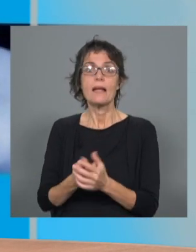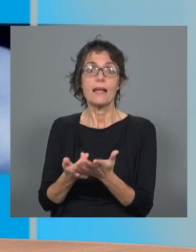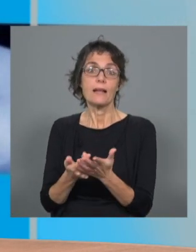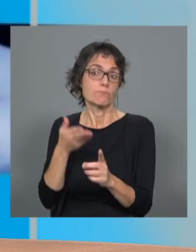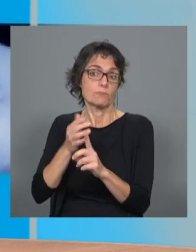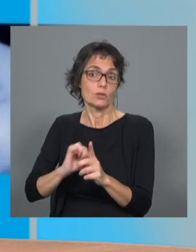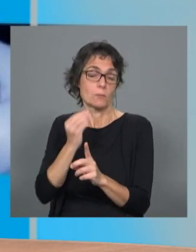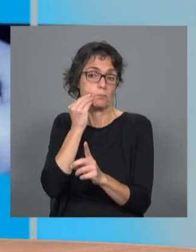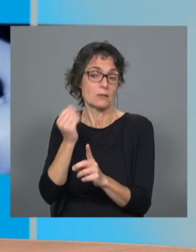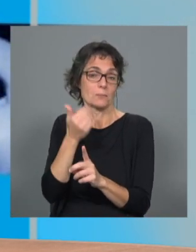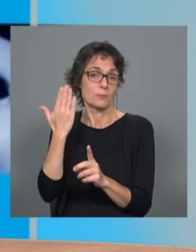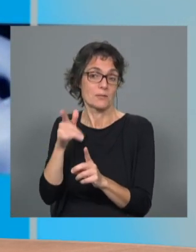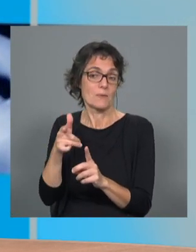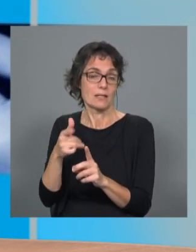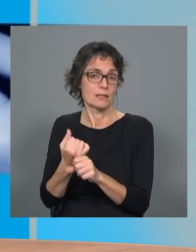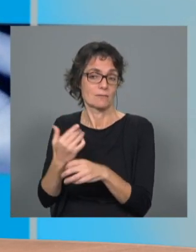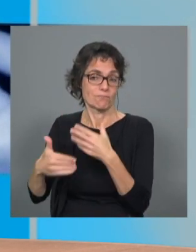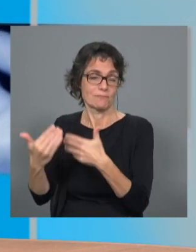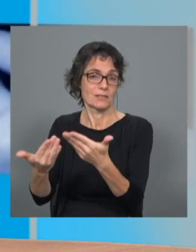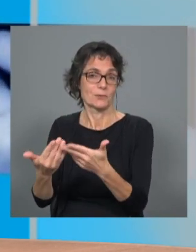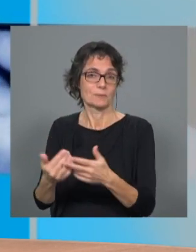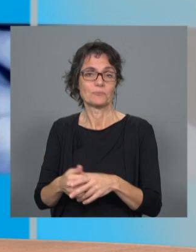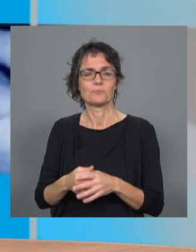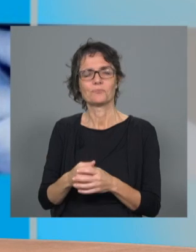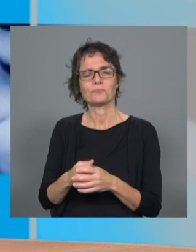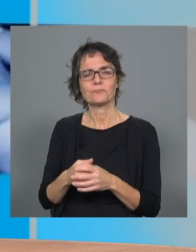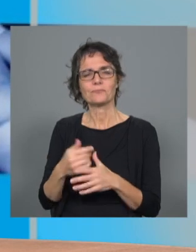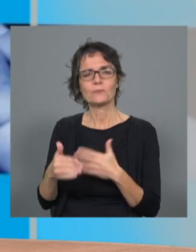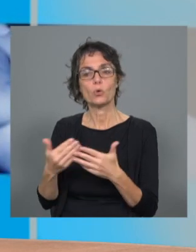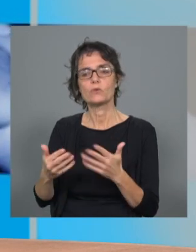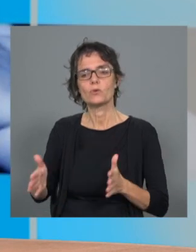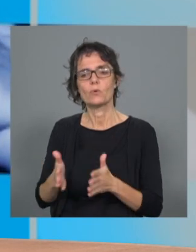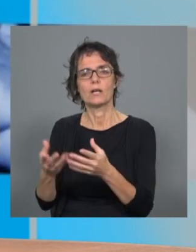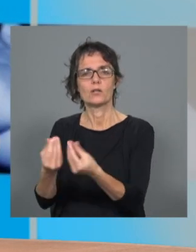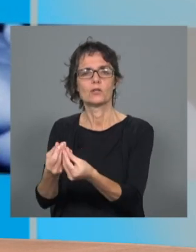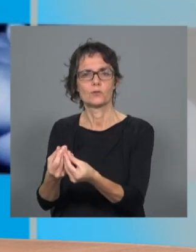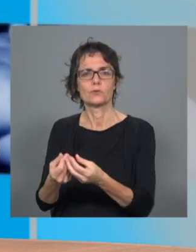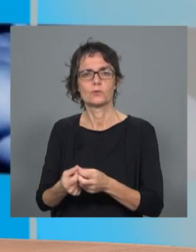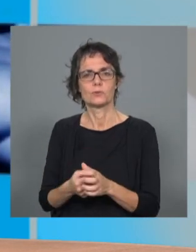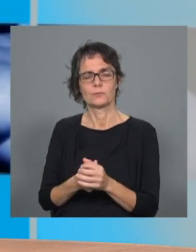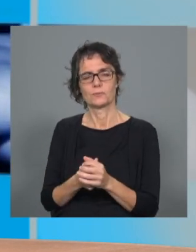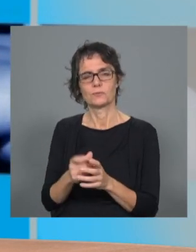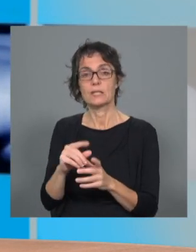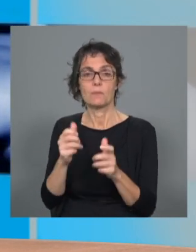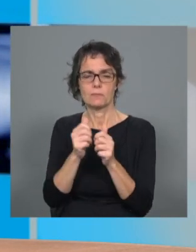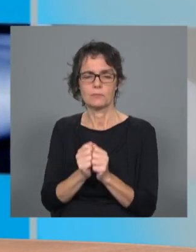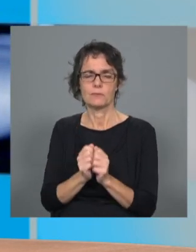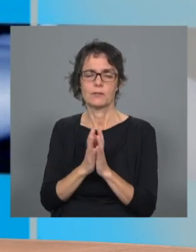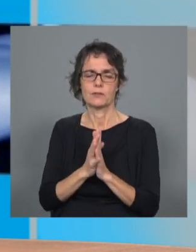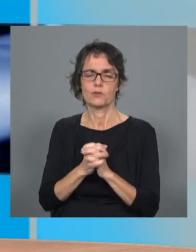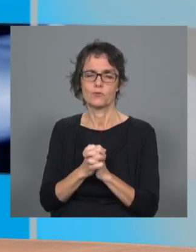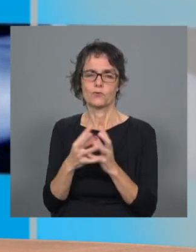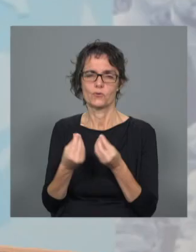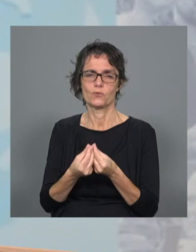temos estado a trabalhar e a fazer também este caminho, também incluindo esta vigília de oração.